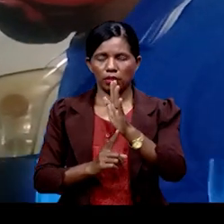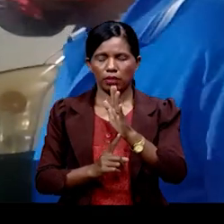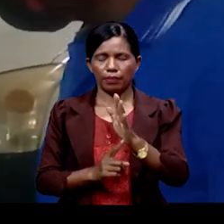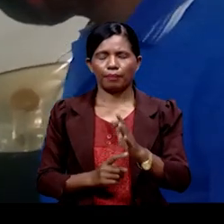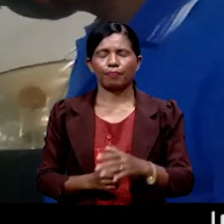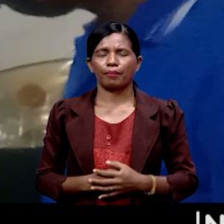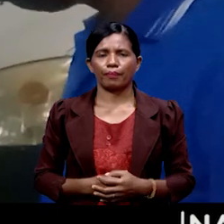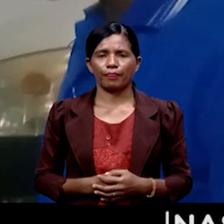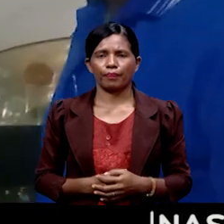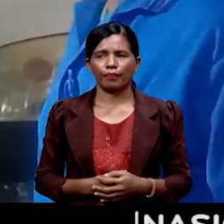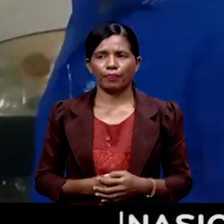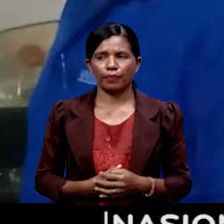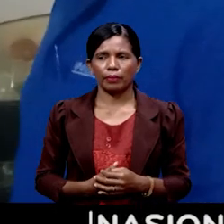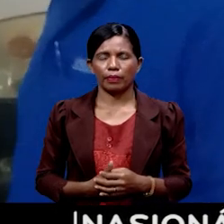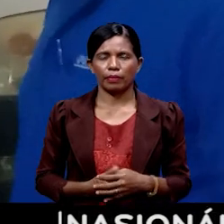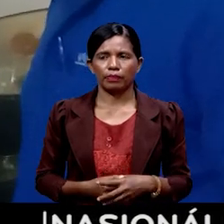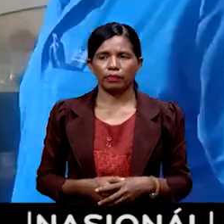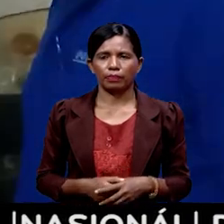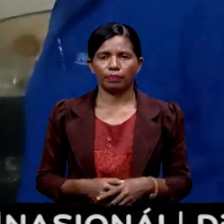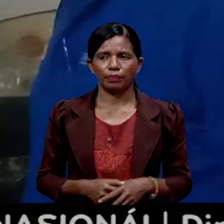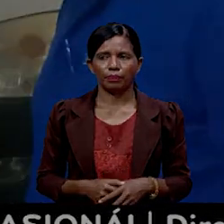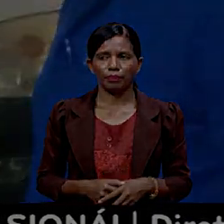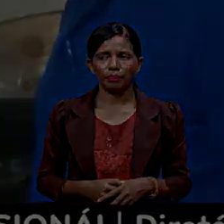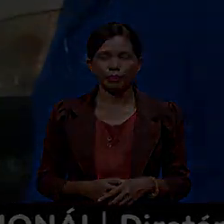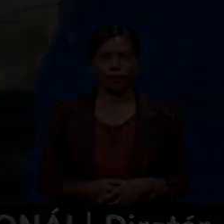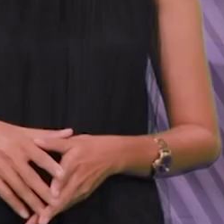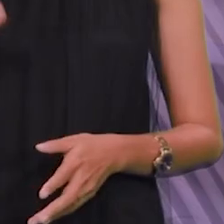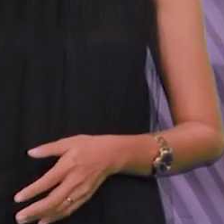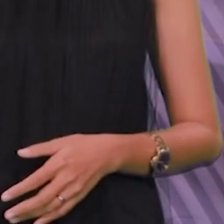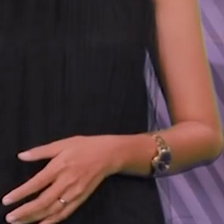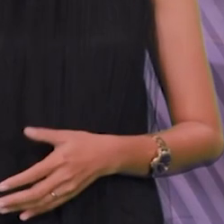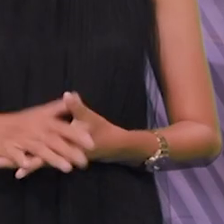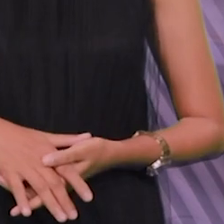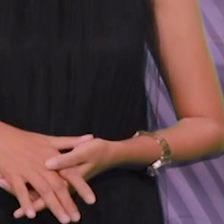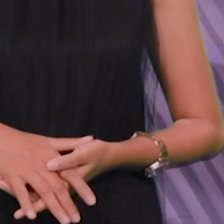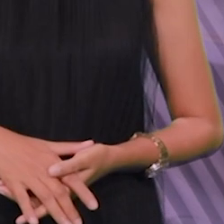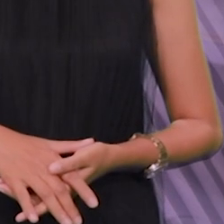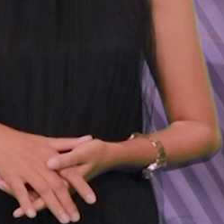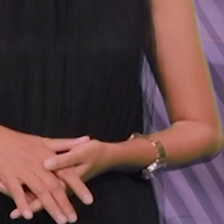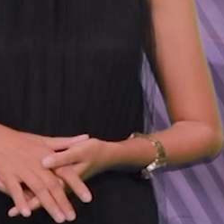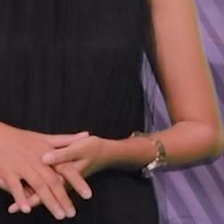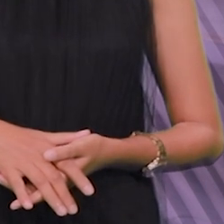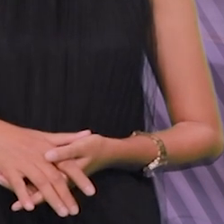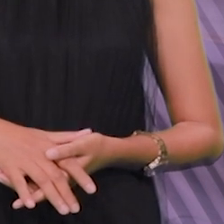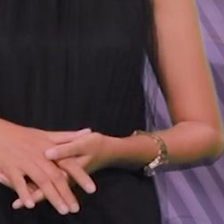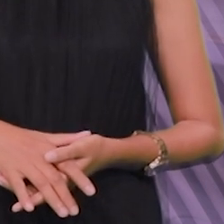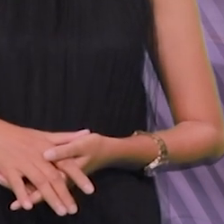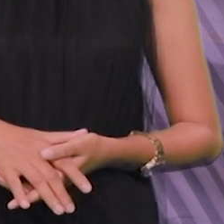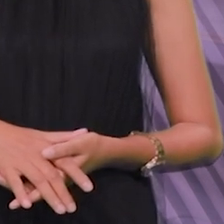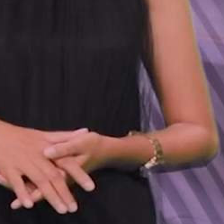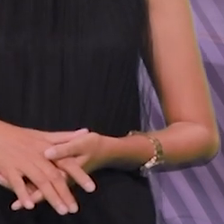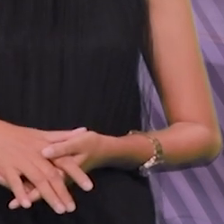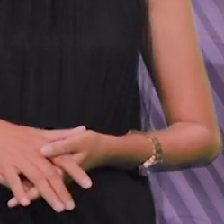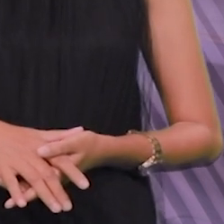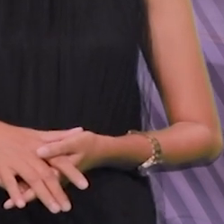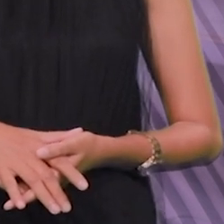no kriminal. Agustinio da Costa, Ferdi Soares, GMN. Olá, que tá rolando like, quer que tá bom, se gosta do vídeo